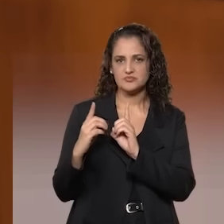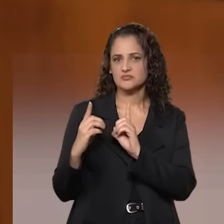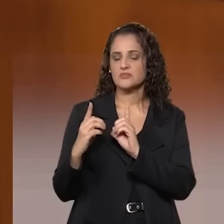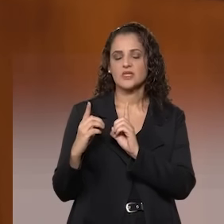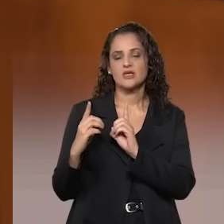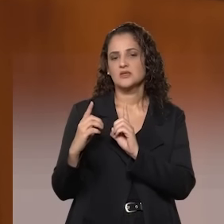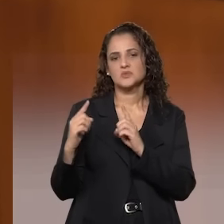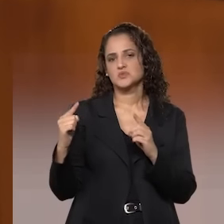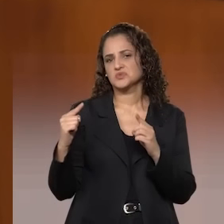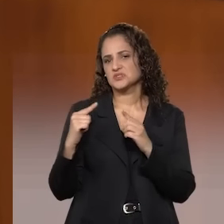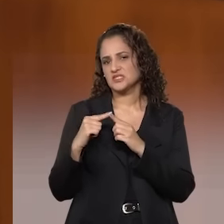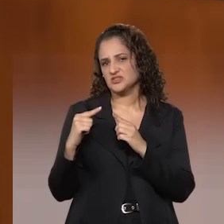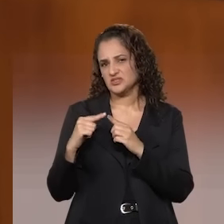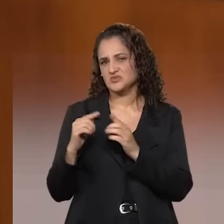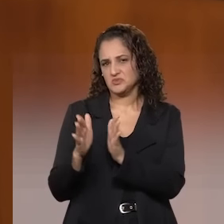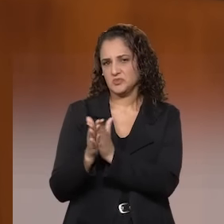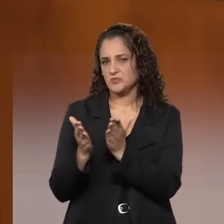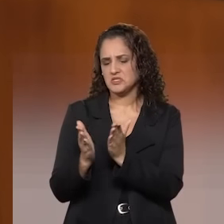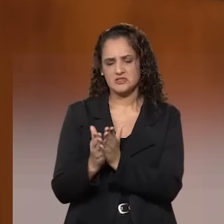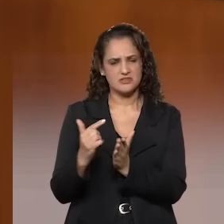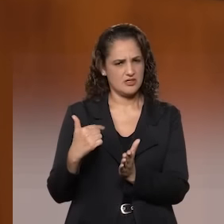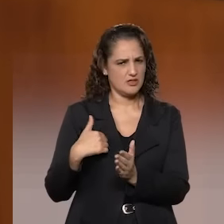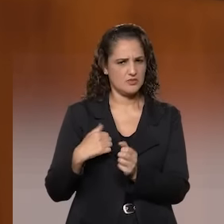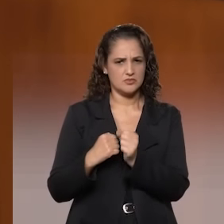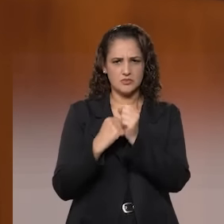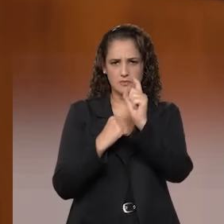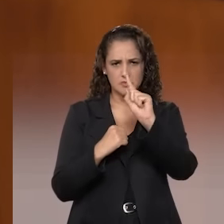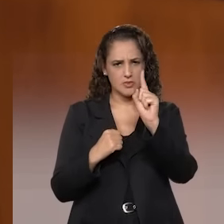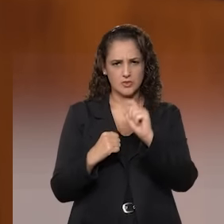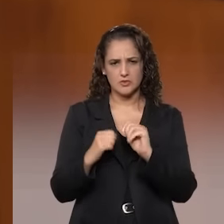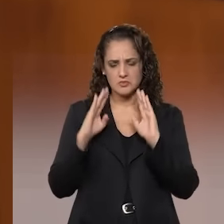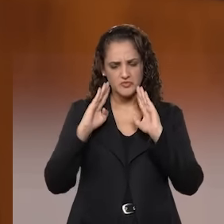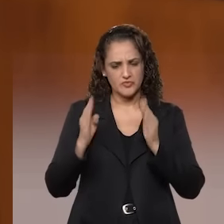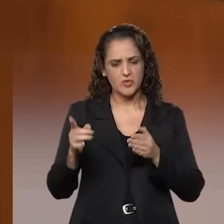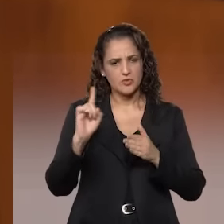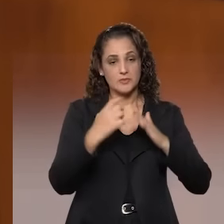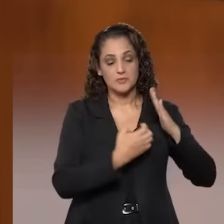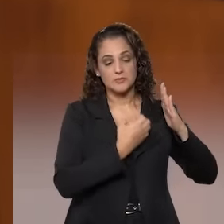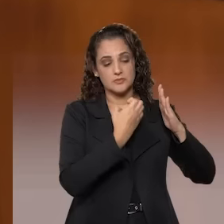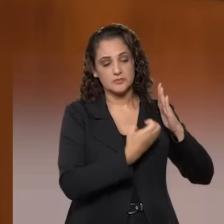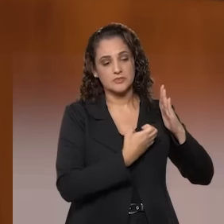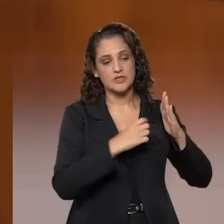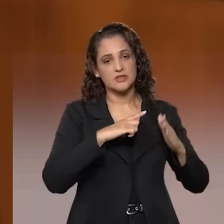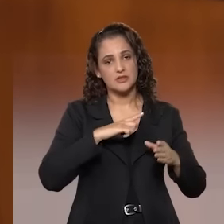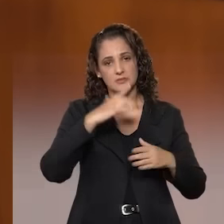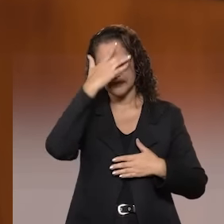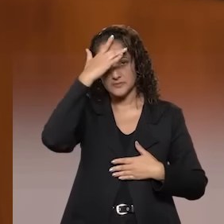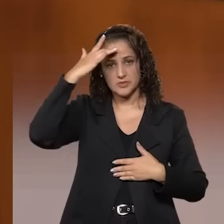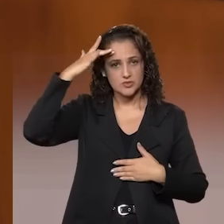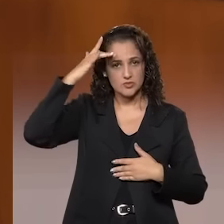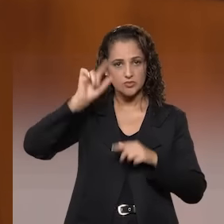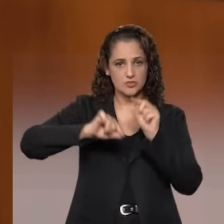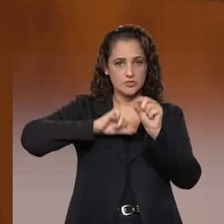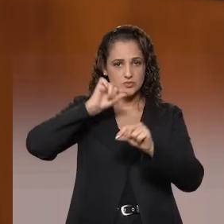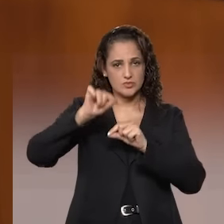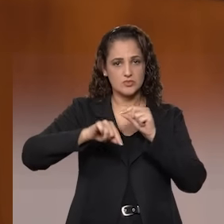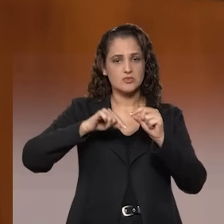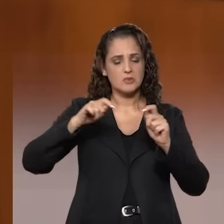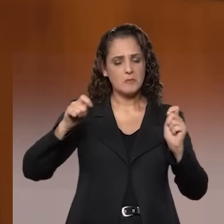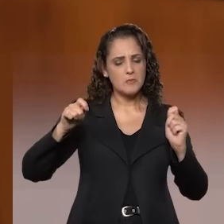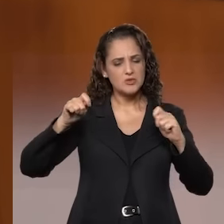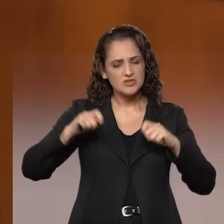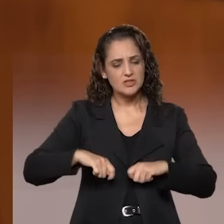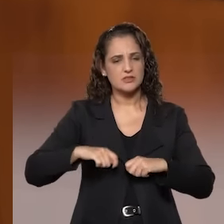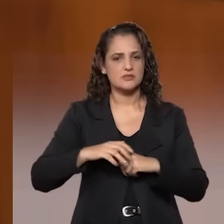empresa não a empresa tem pessoas eh com potencialidades a serem cada vez mais aprimoradas né Então